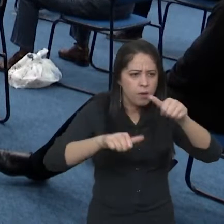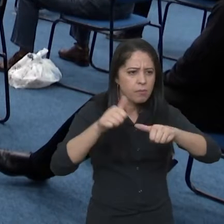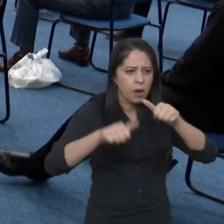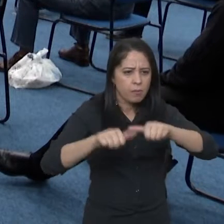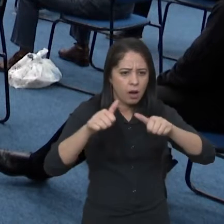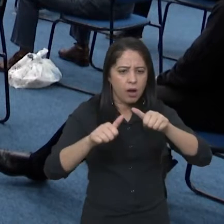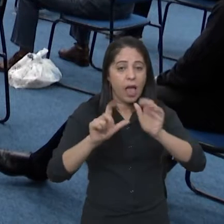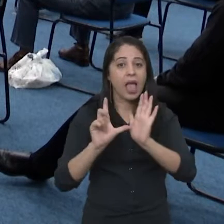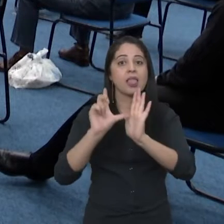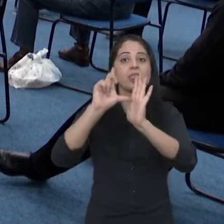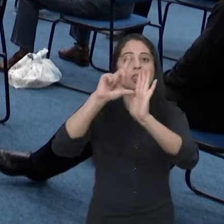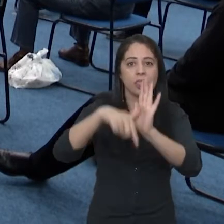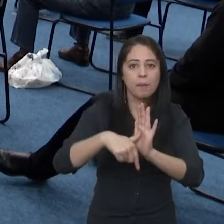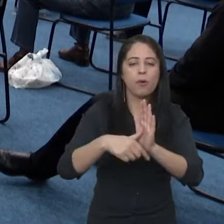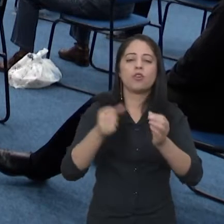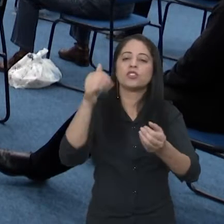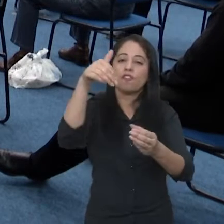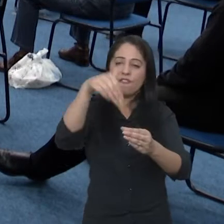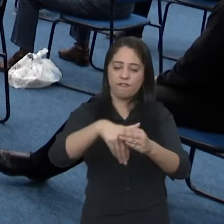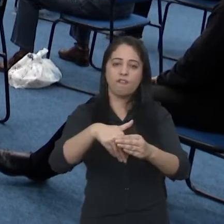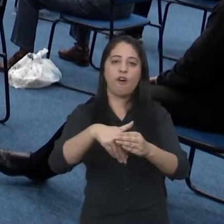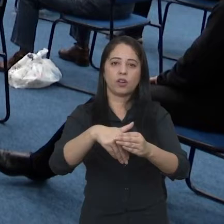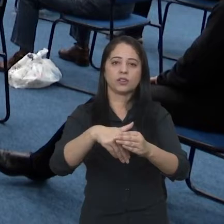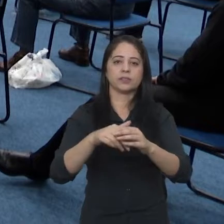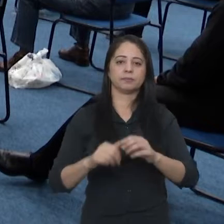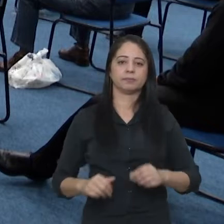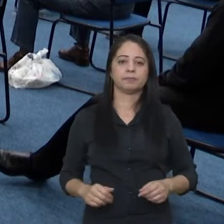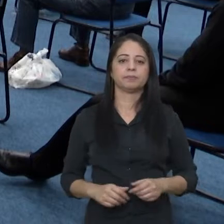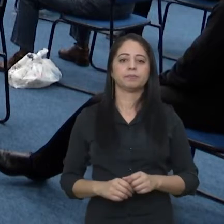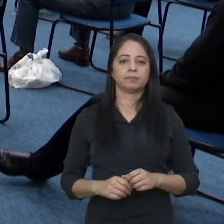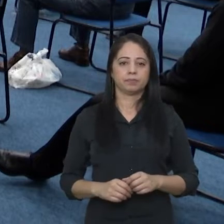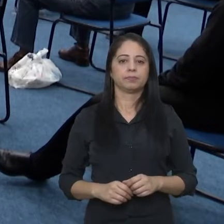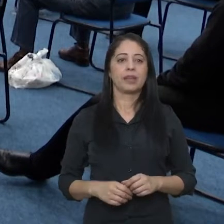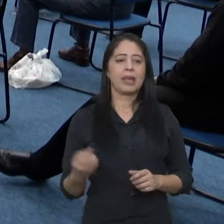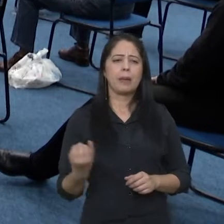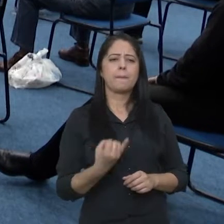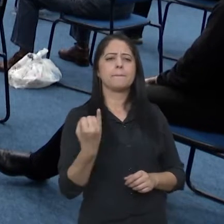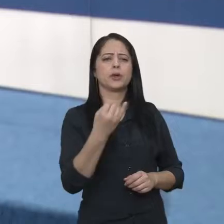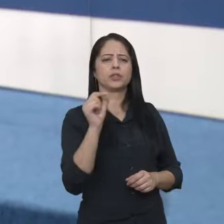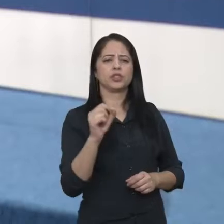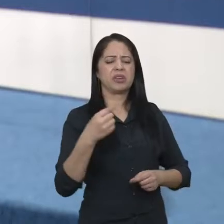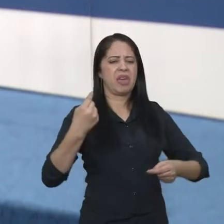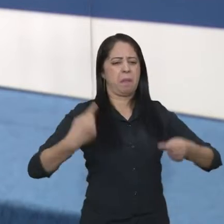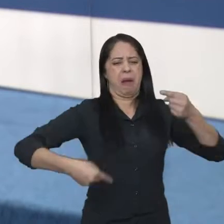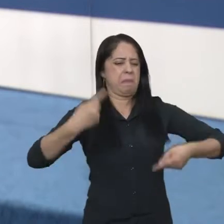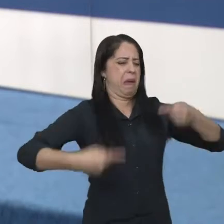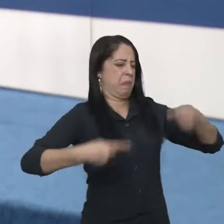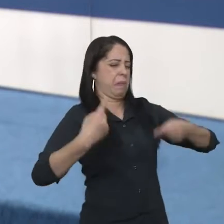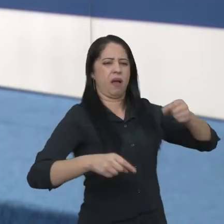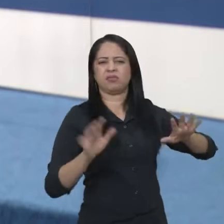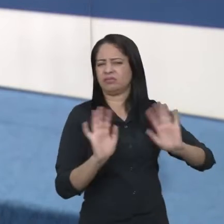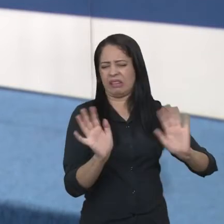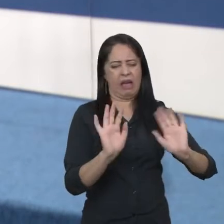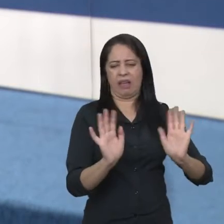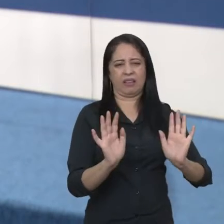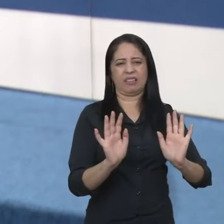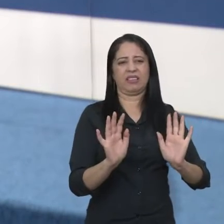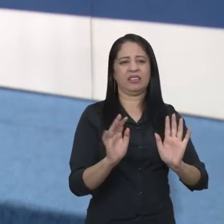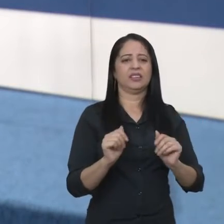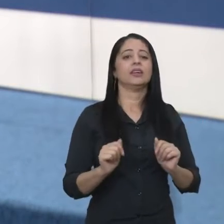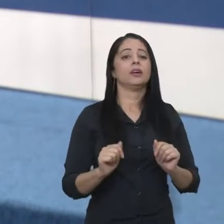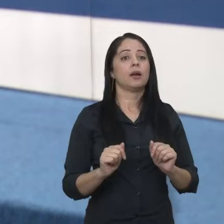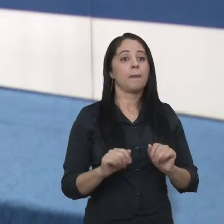reunidas e avaliadas antes da elaboração do projeto da Lei Orçamentária Anual. Importante destacar que nós não viemos aqui debater, não